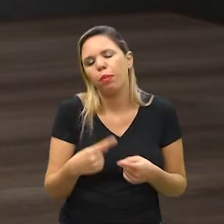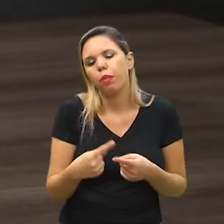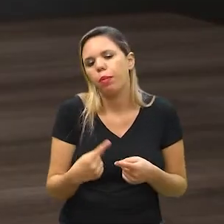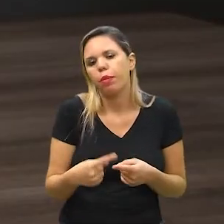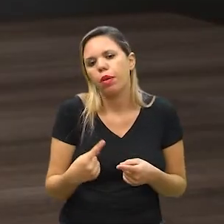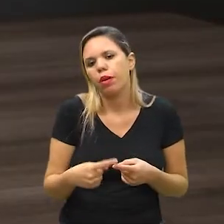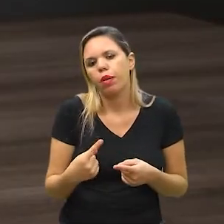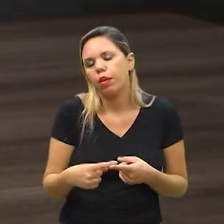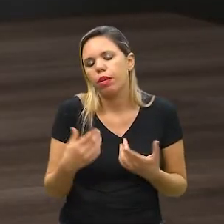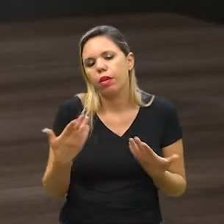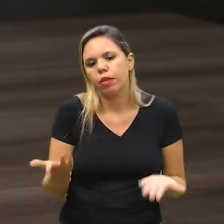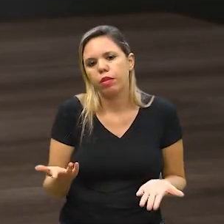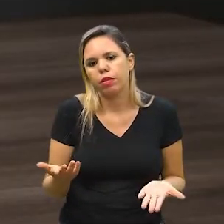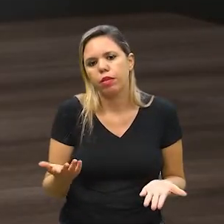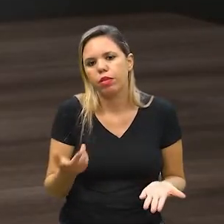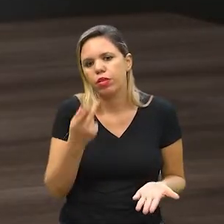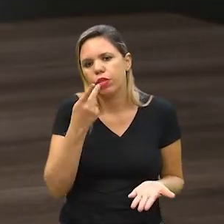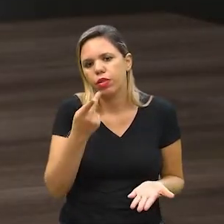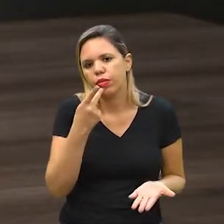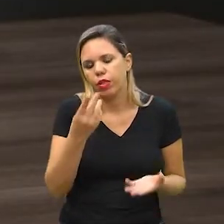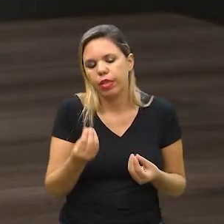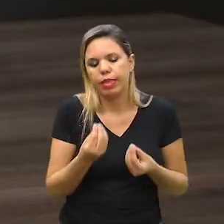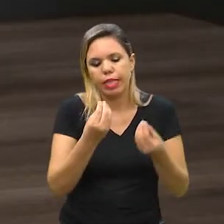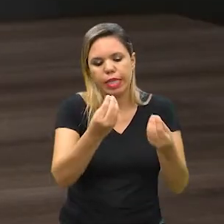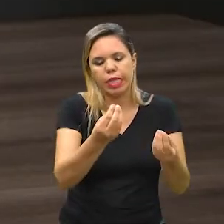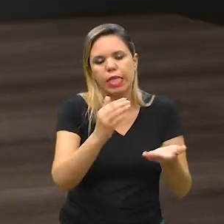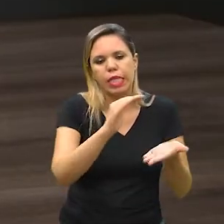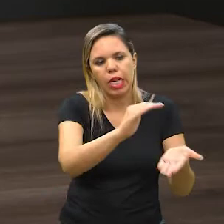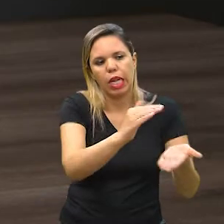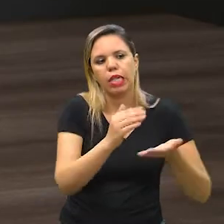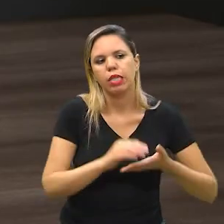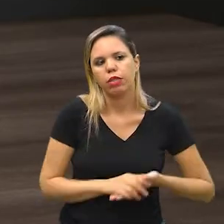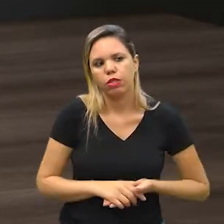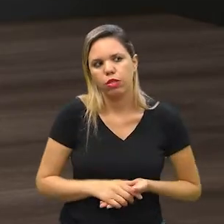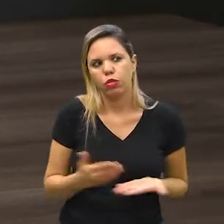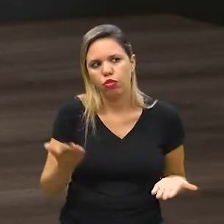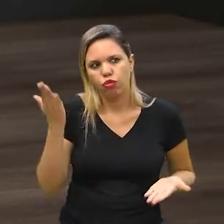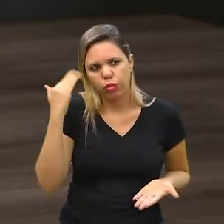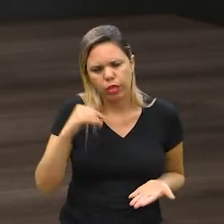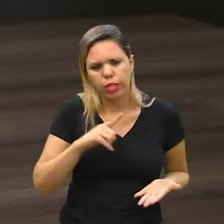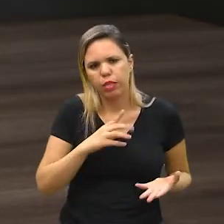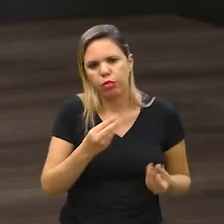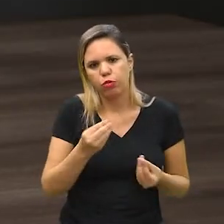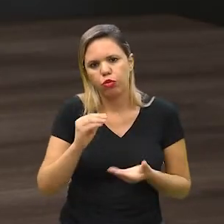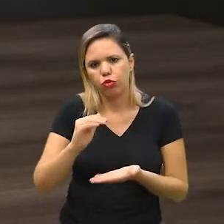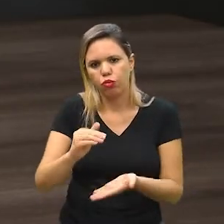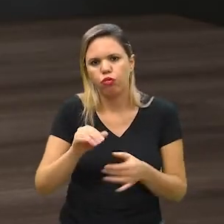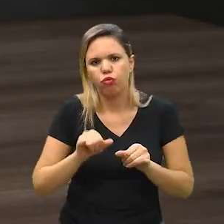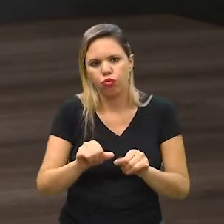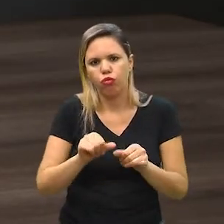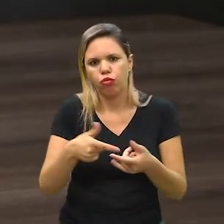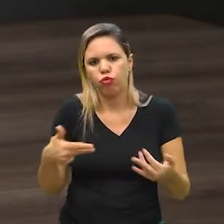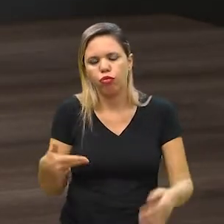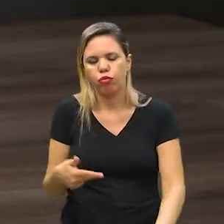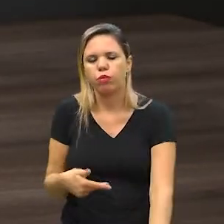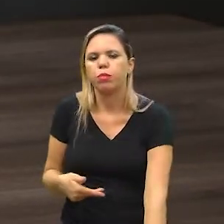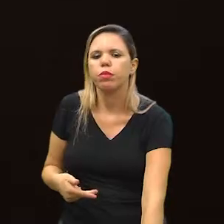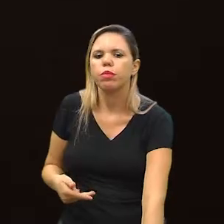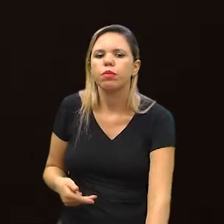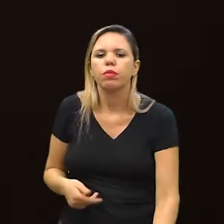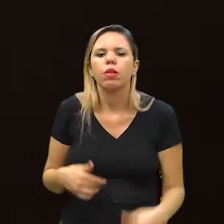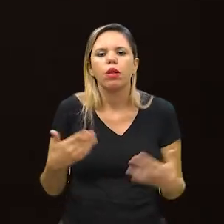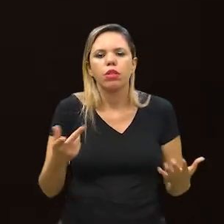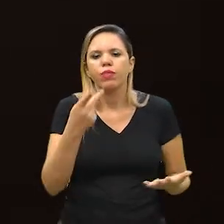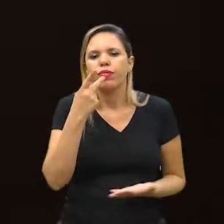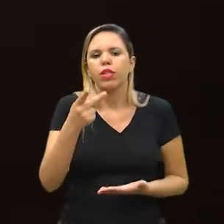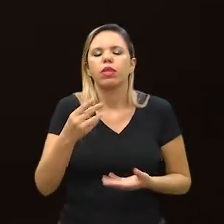porque, Eduardo, quando a gente fala em entrega, hoje a gente sabe que tem entrega de supermercados, de uma série de coisas, mas quando